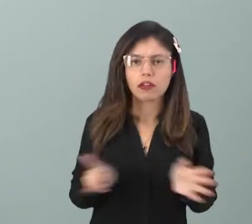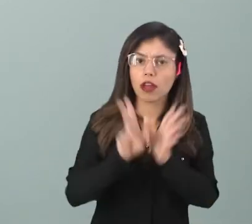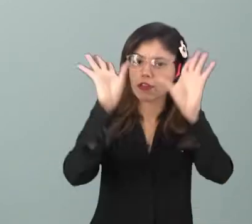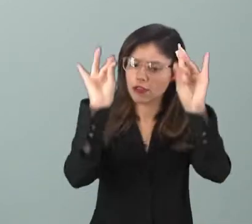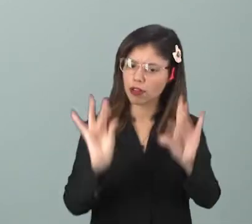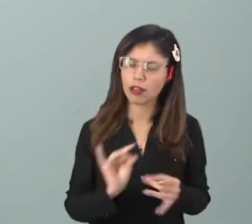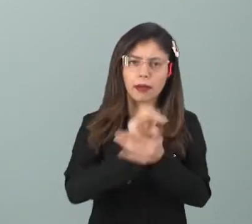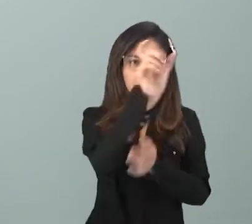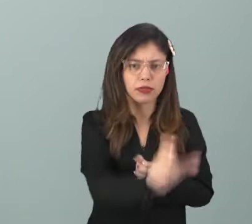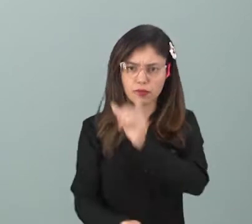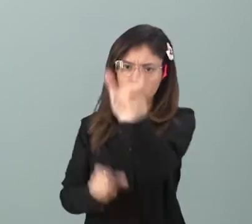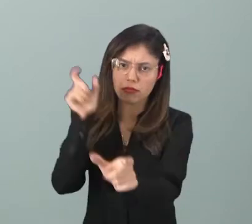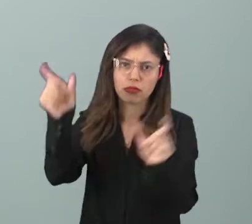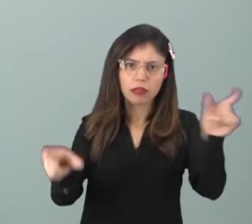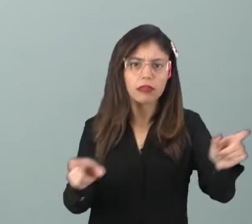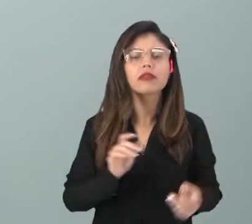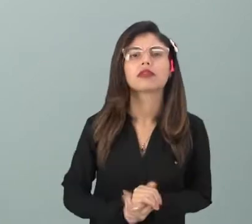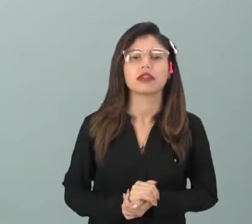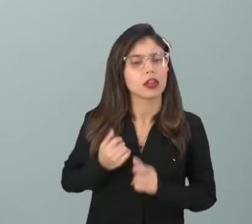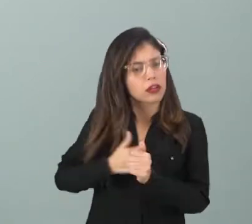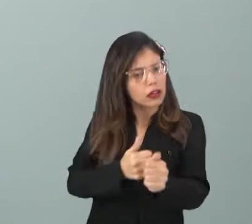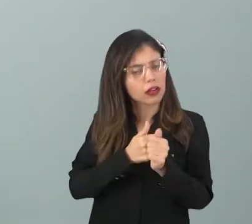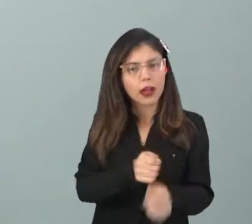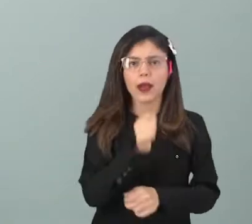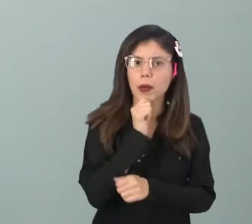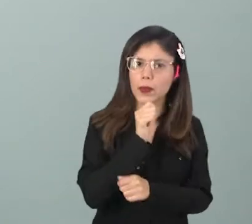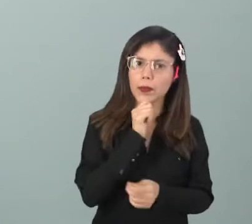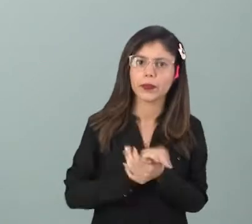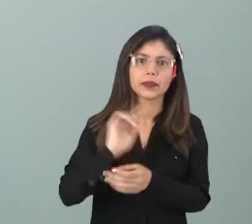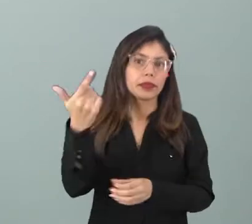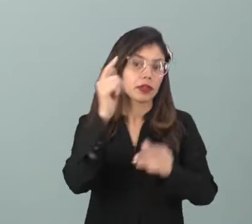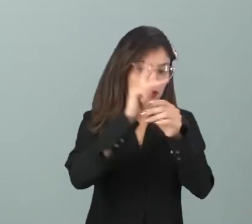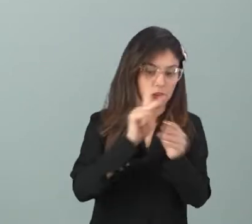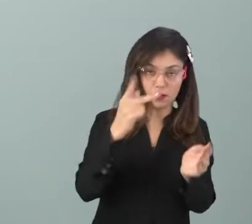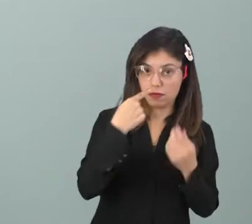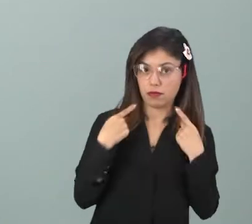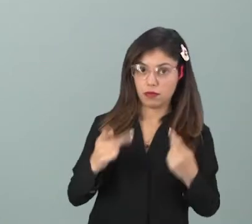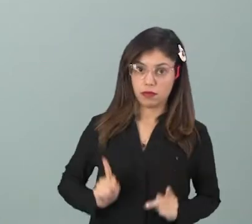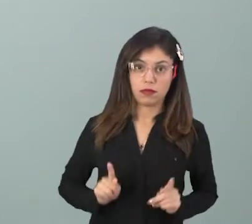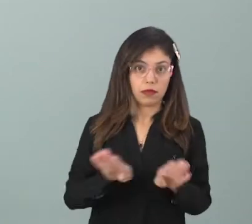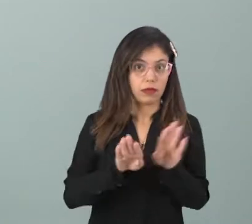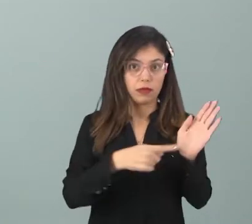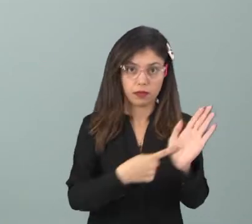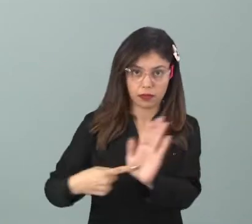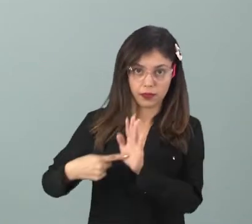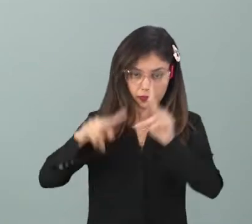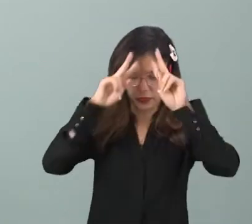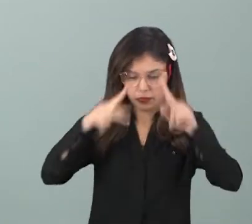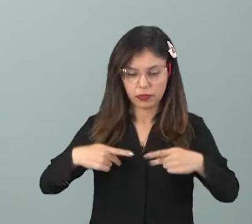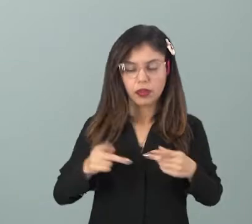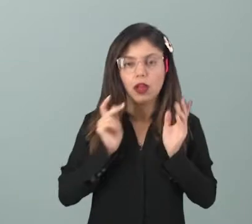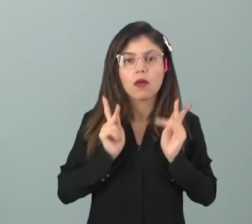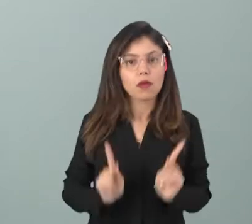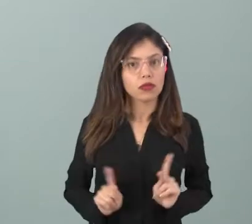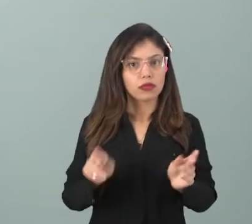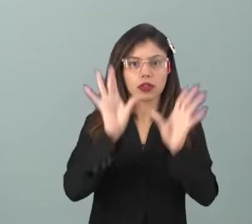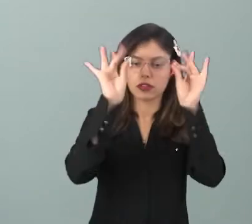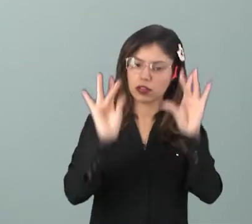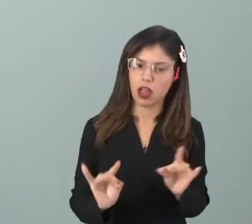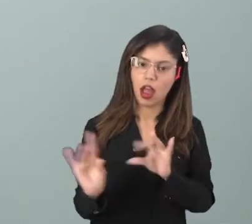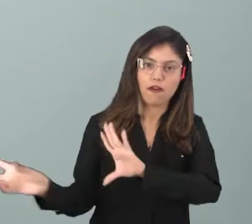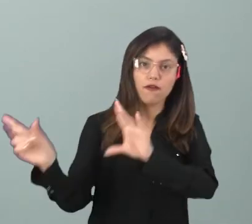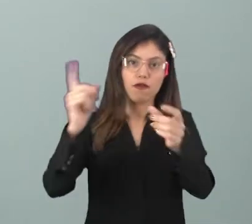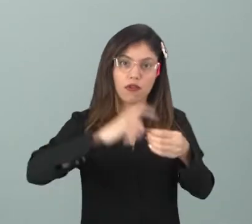comportamento de cada personagem e seguir ou não seguir aquele comportamento direcionando para aquilo que é certo